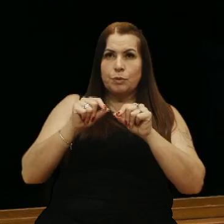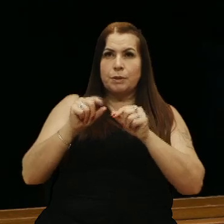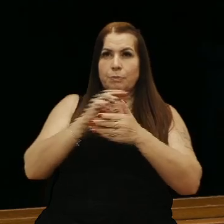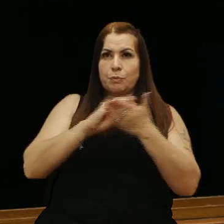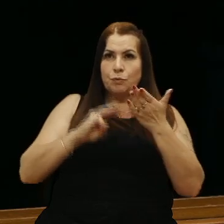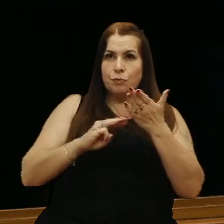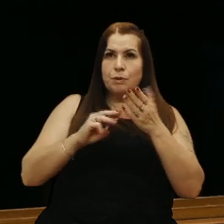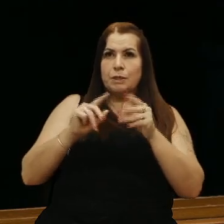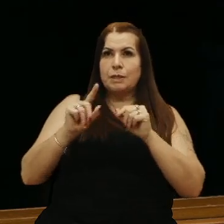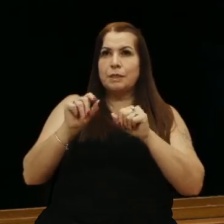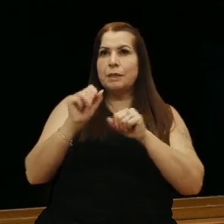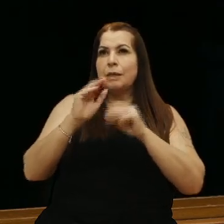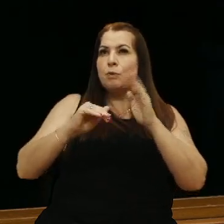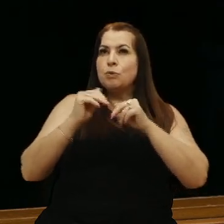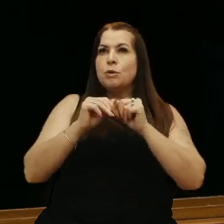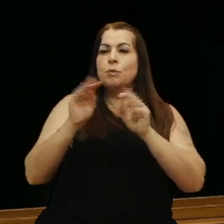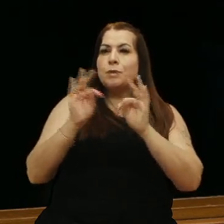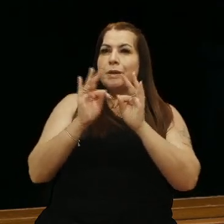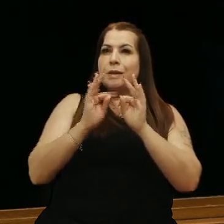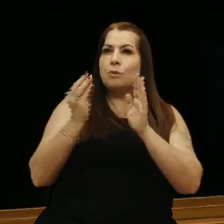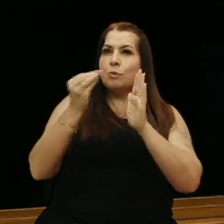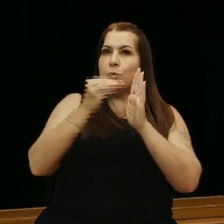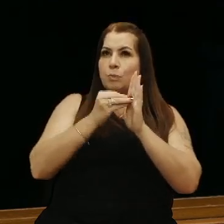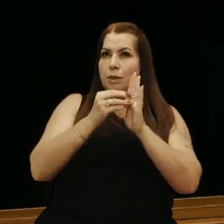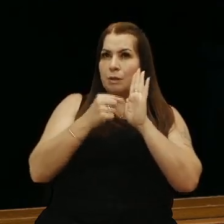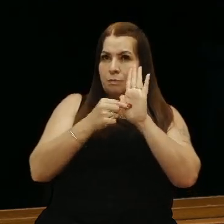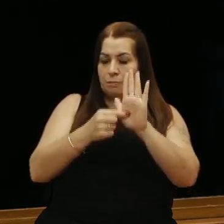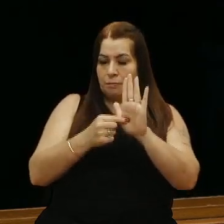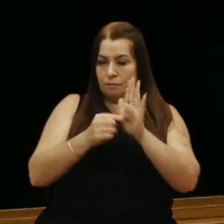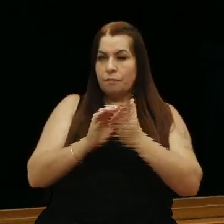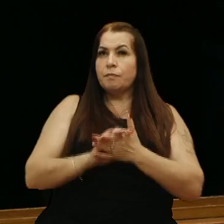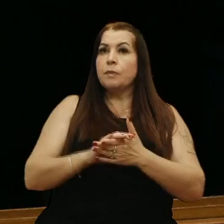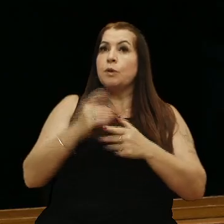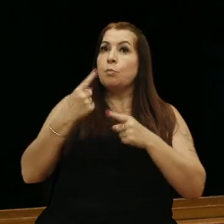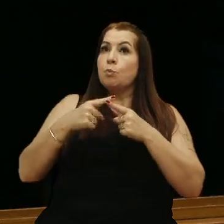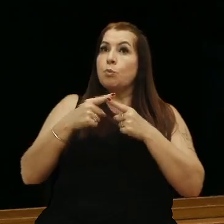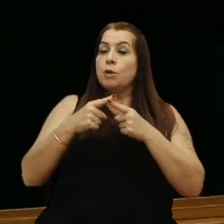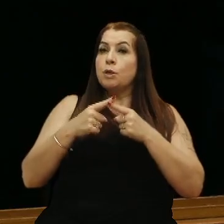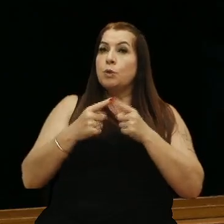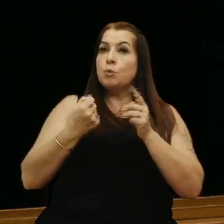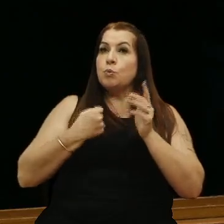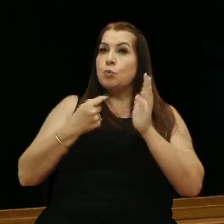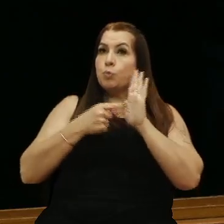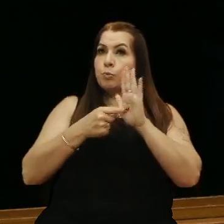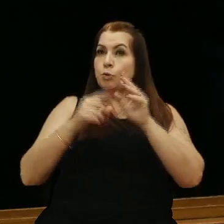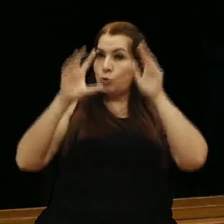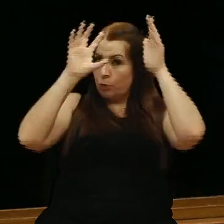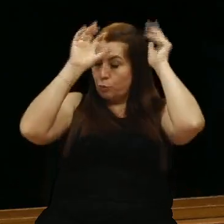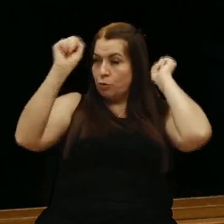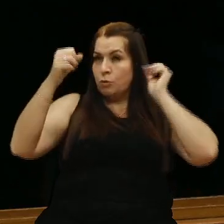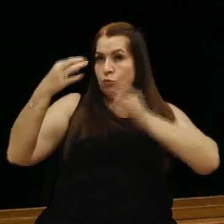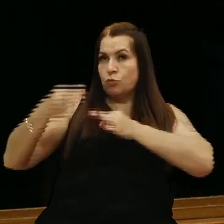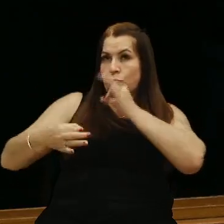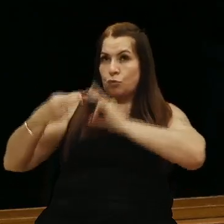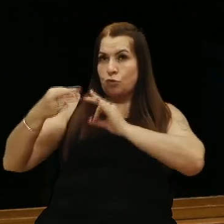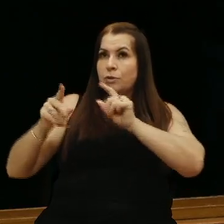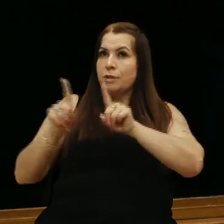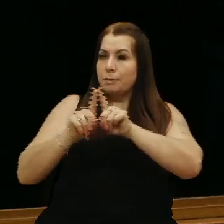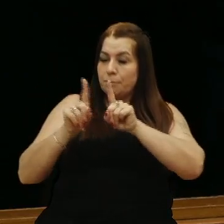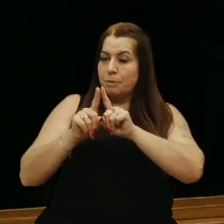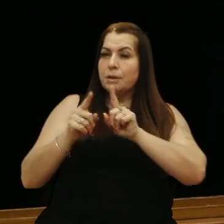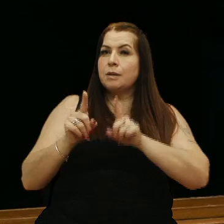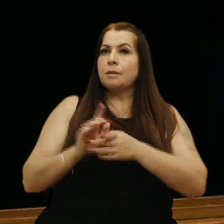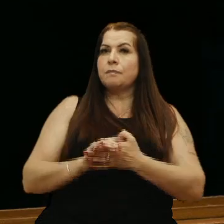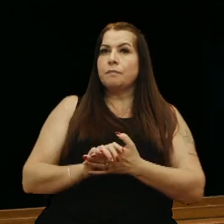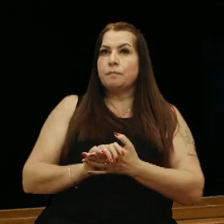metodologias ou construções técnicas que não estejam expressamente previstas. Porque o indicativo do Tribunal de Justiça e o indicativo